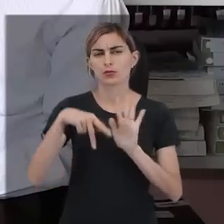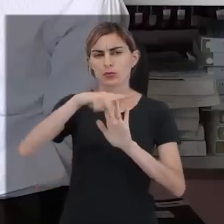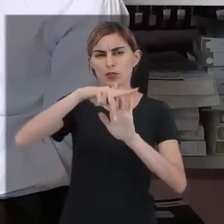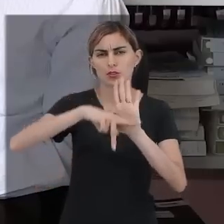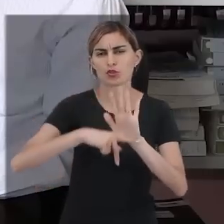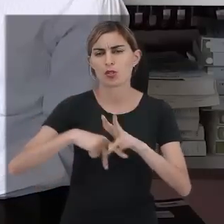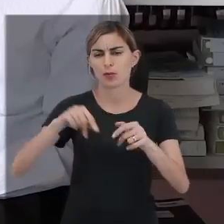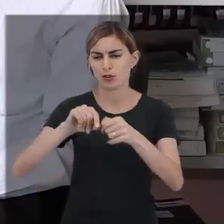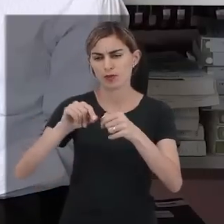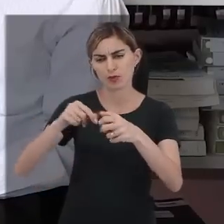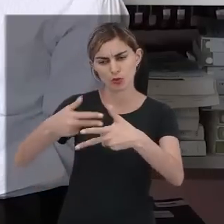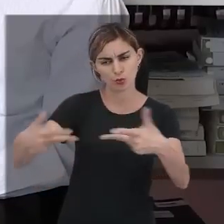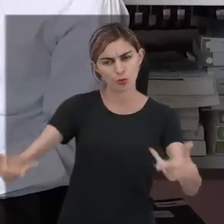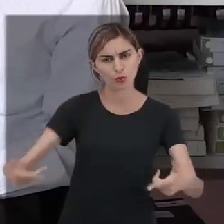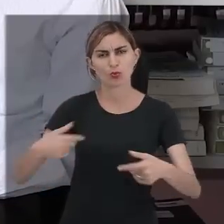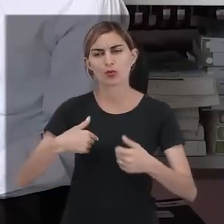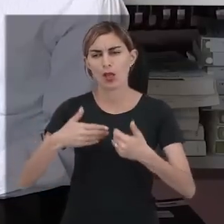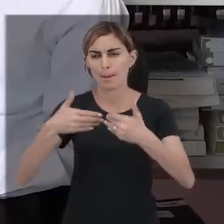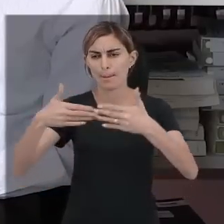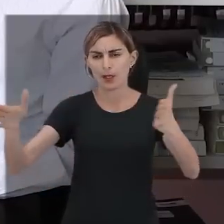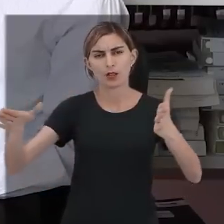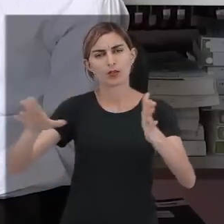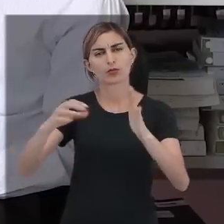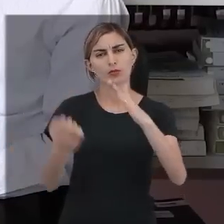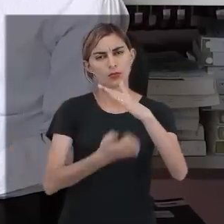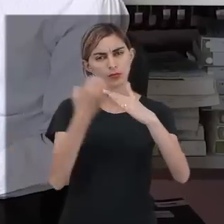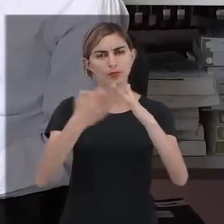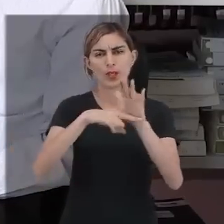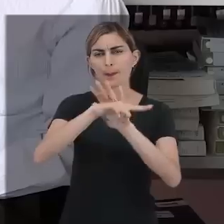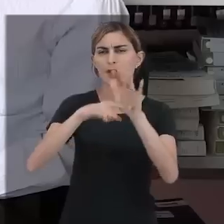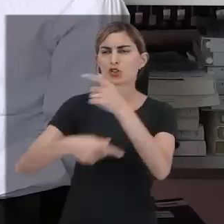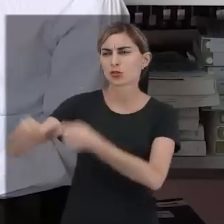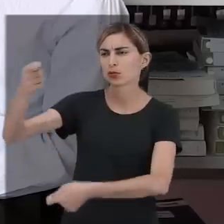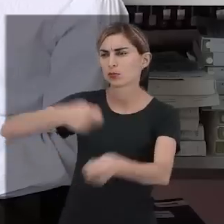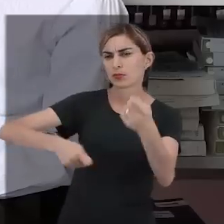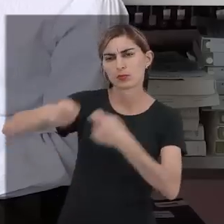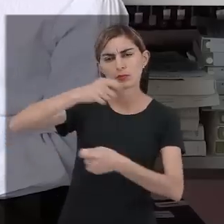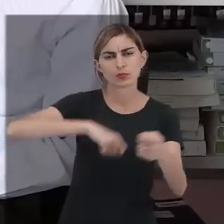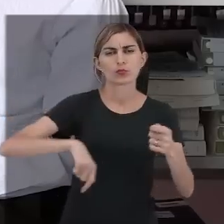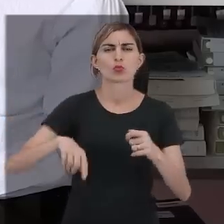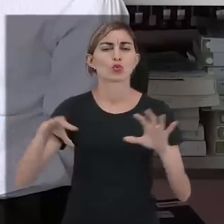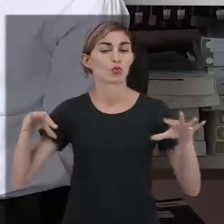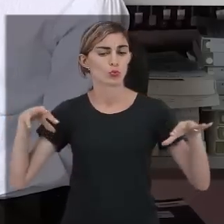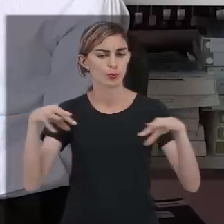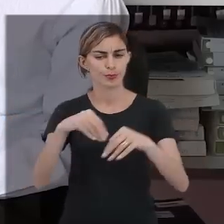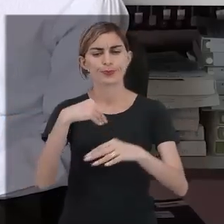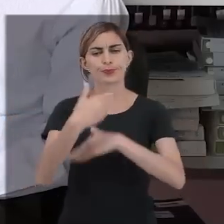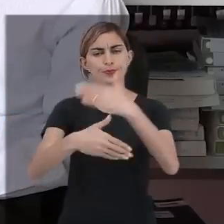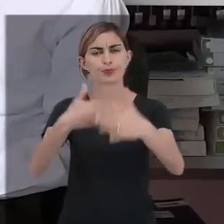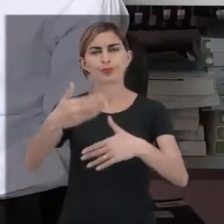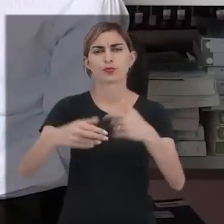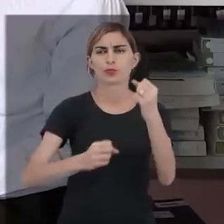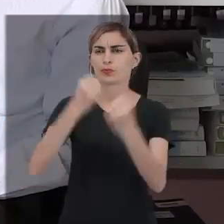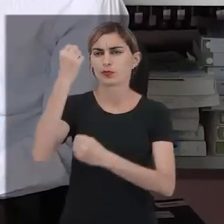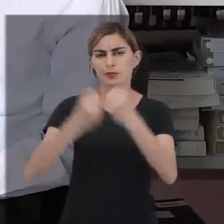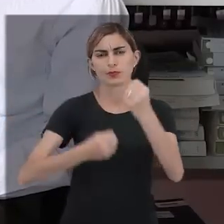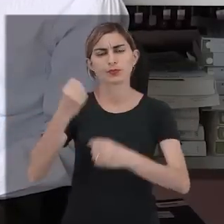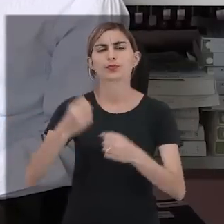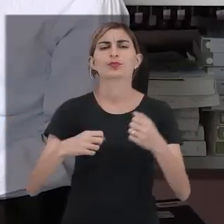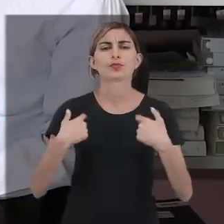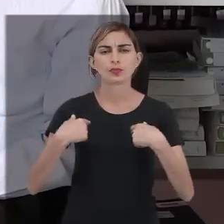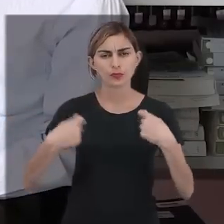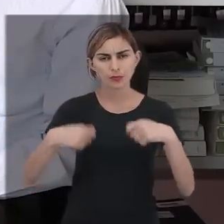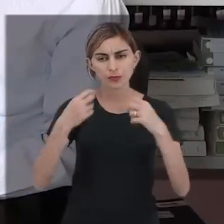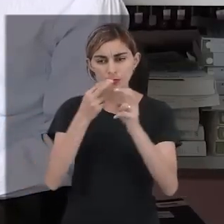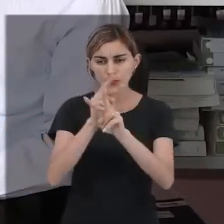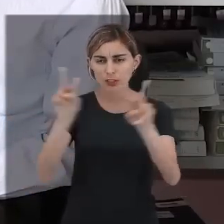desde o planejamento do produto, do planejamento, abertura da empresa, pesquisa de mercado, todo o processo de fabricação. Então, temos que